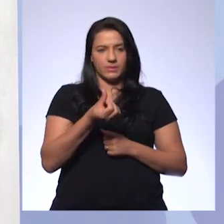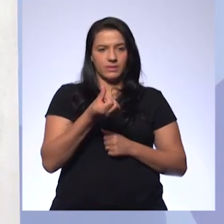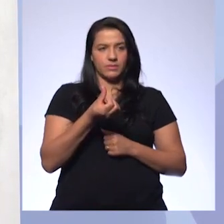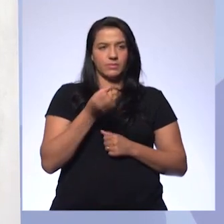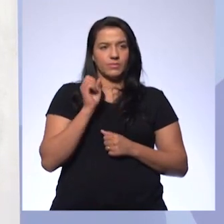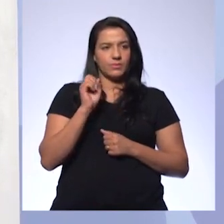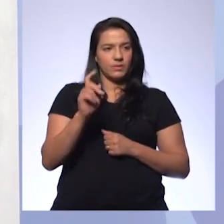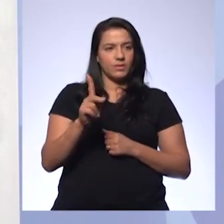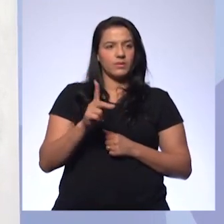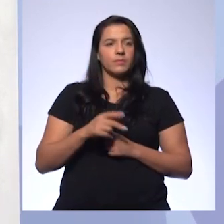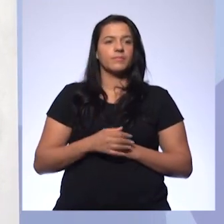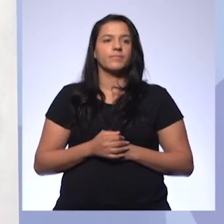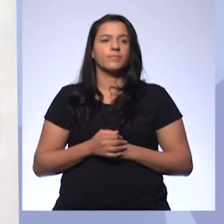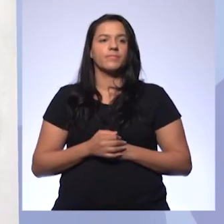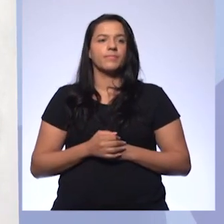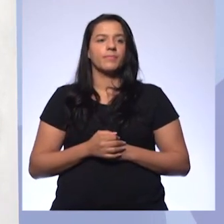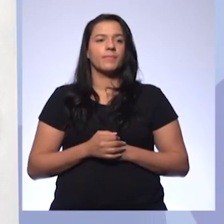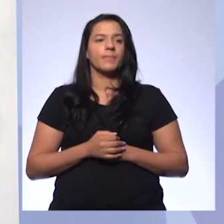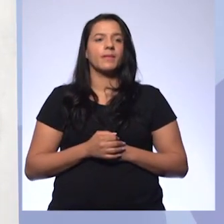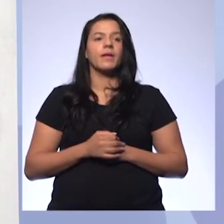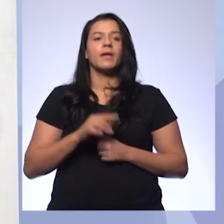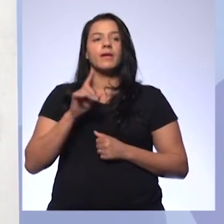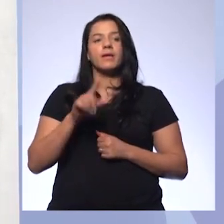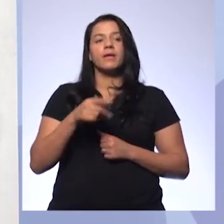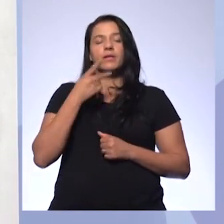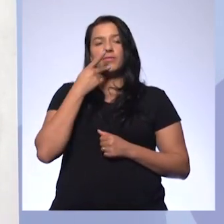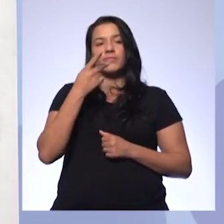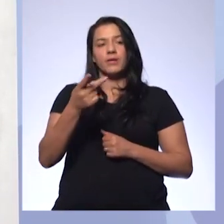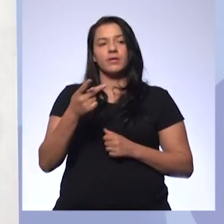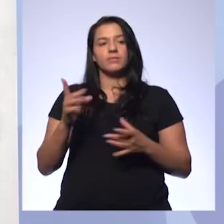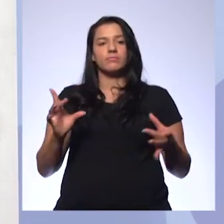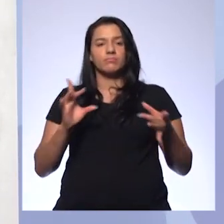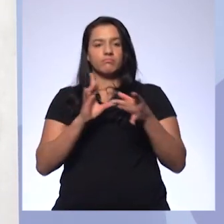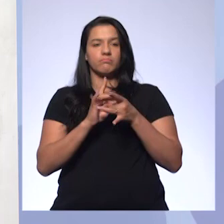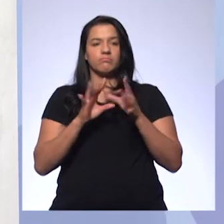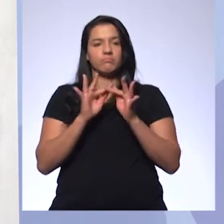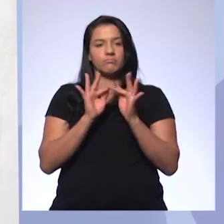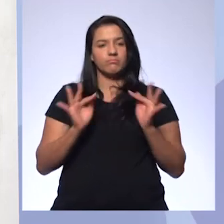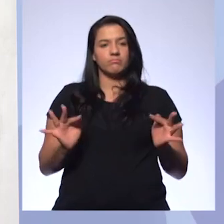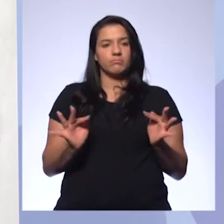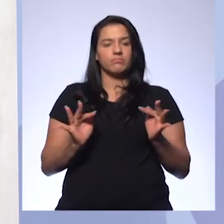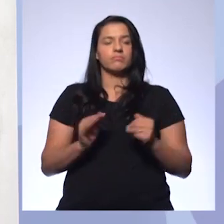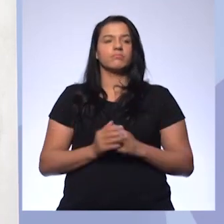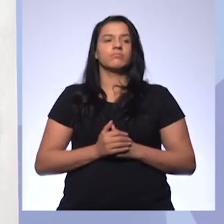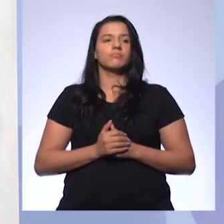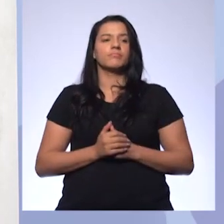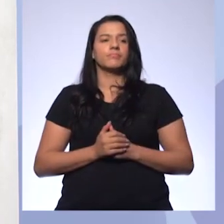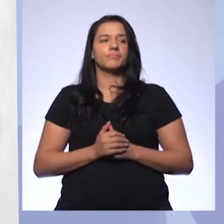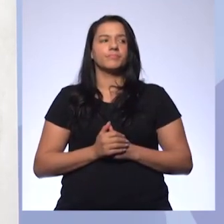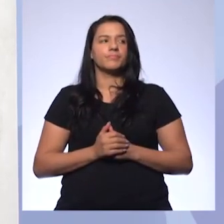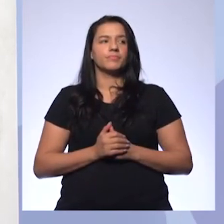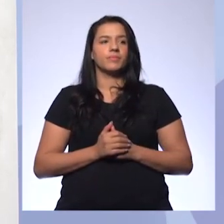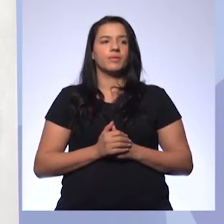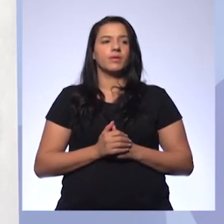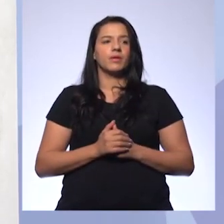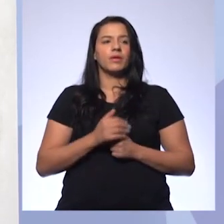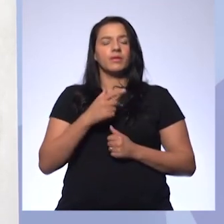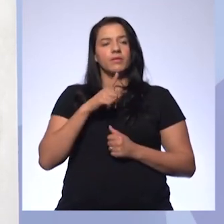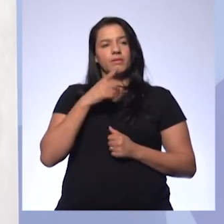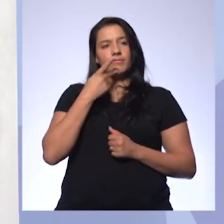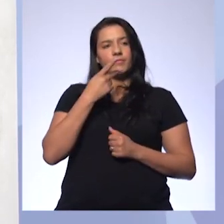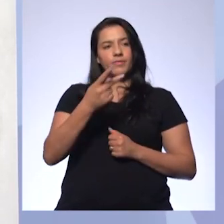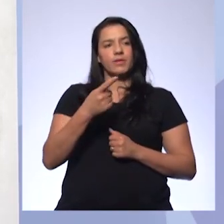bem? Aqui ele fala que são ligações simples entre eles. Tá aqui, ligações simples. E ele me fala também que